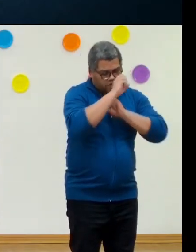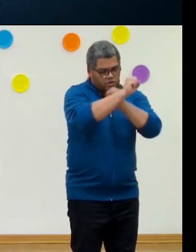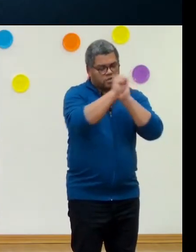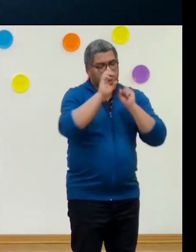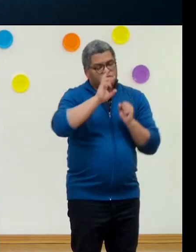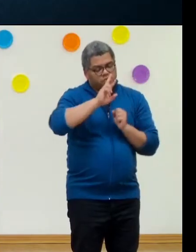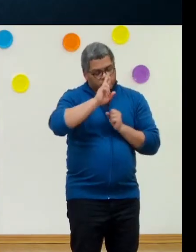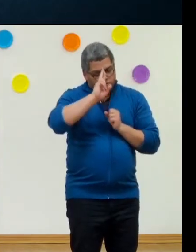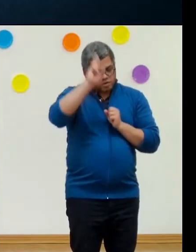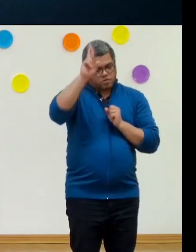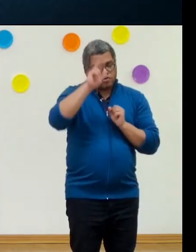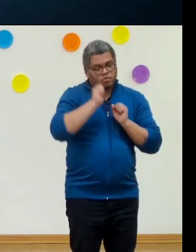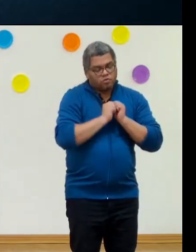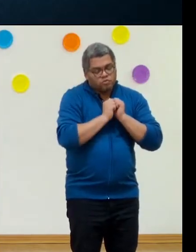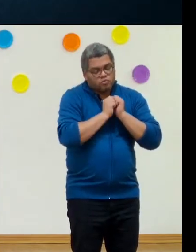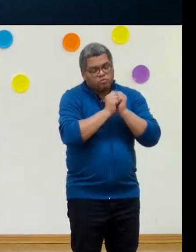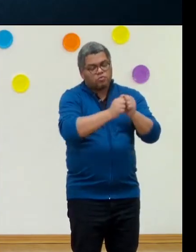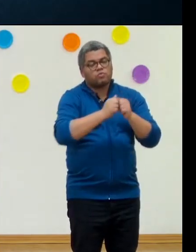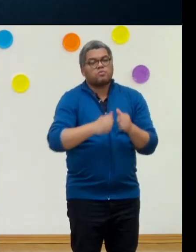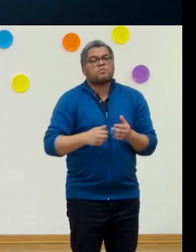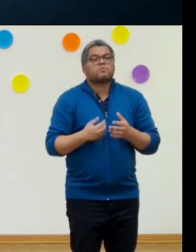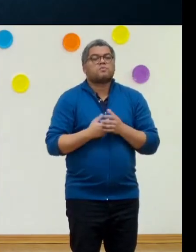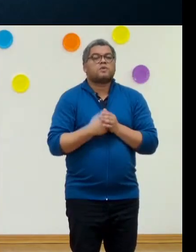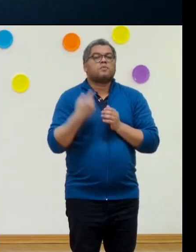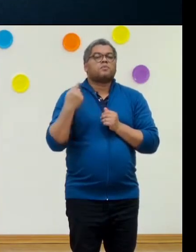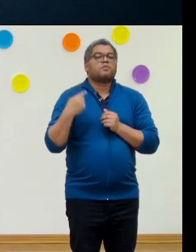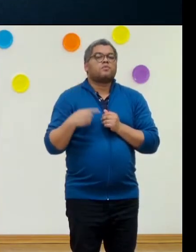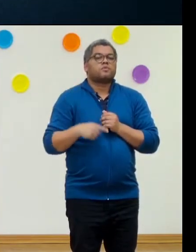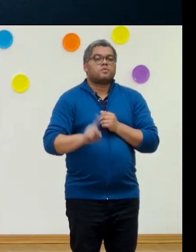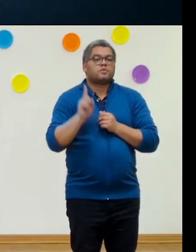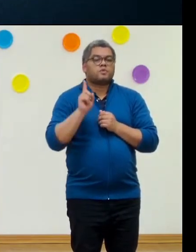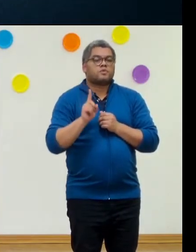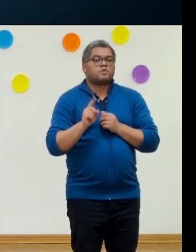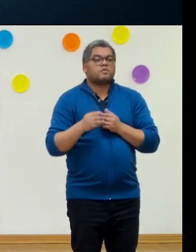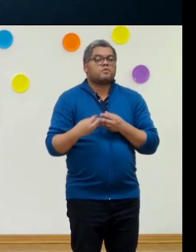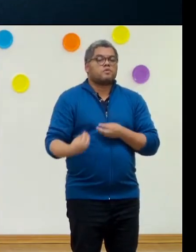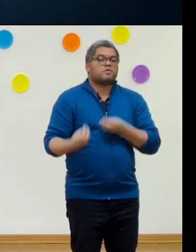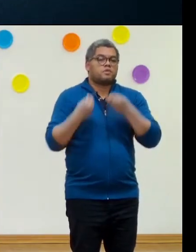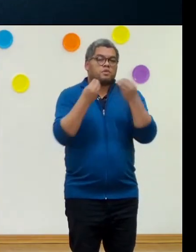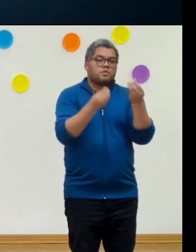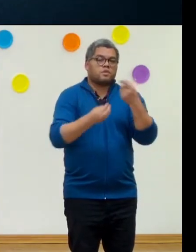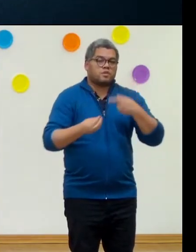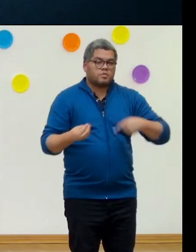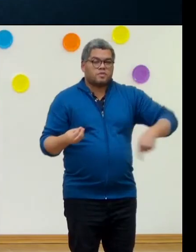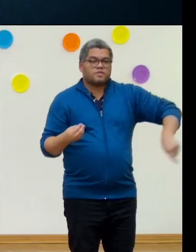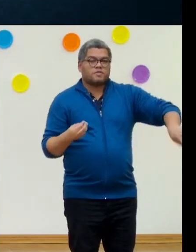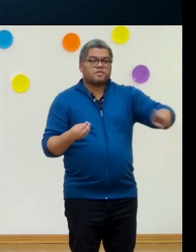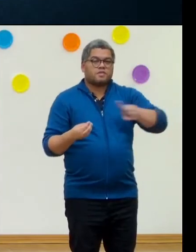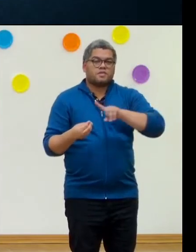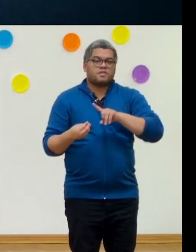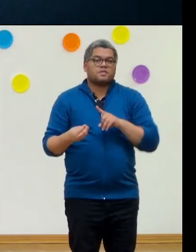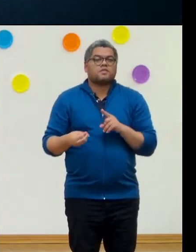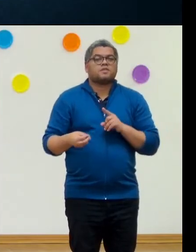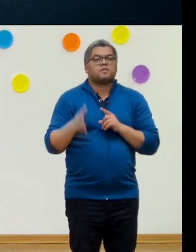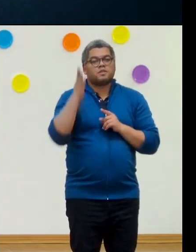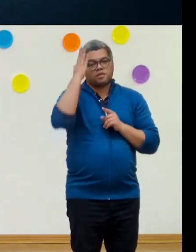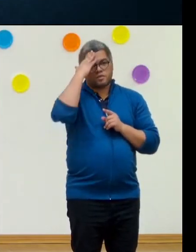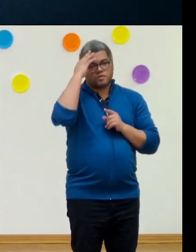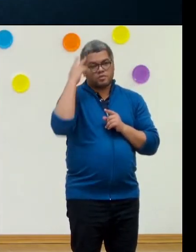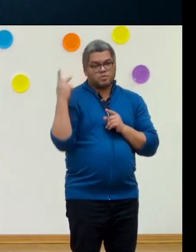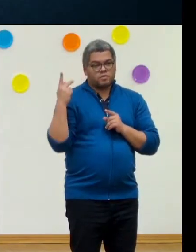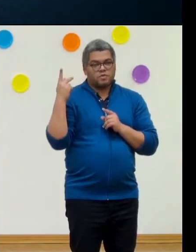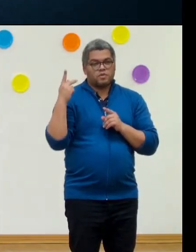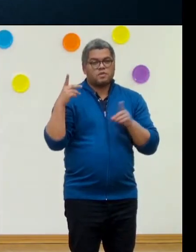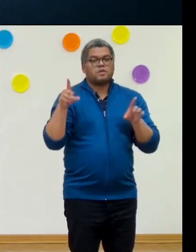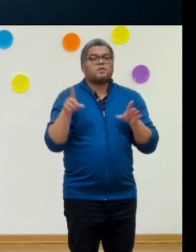juntos. E por último, vou deixar para vocês lição de casa para os casais. Provérbios 5 e para os